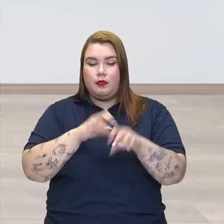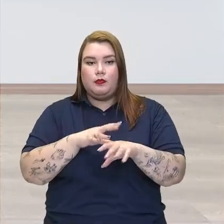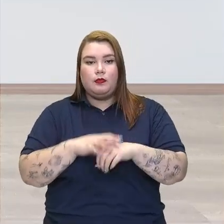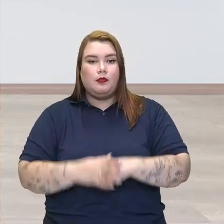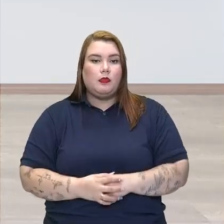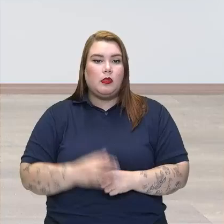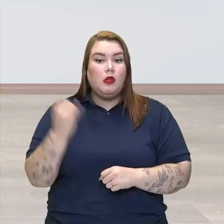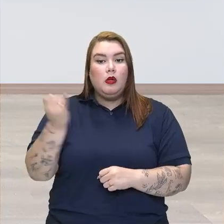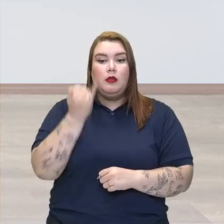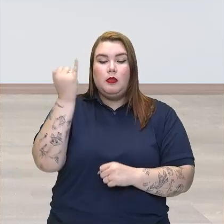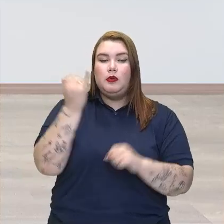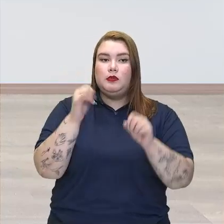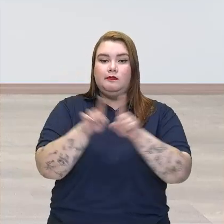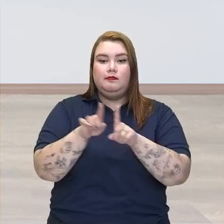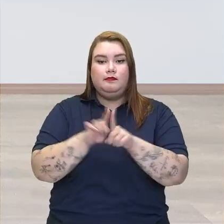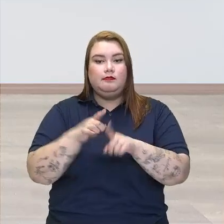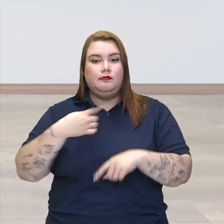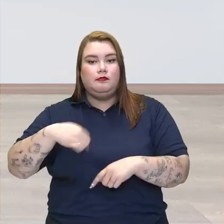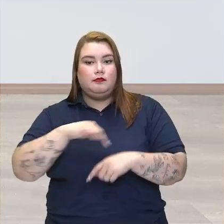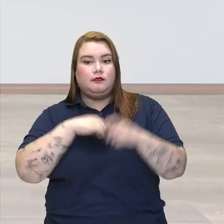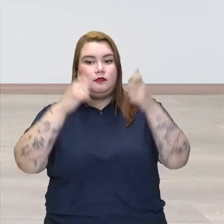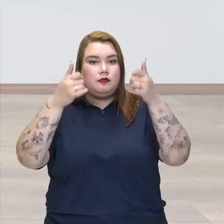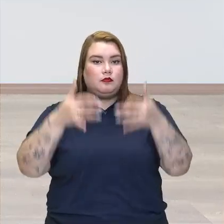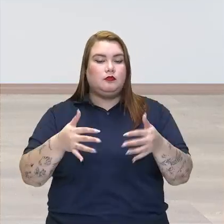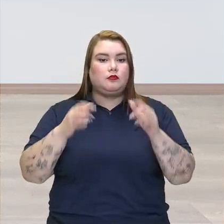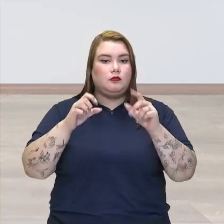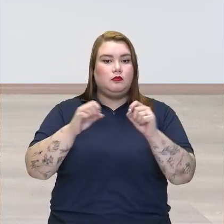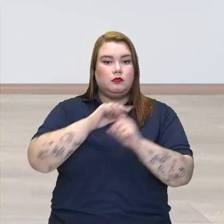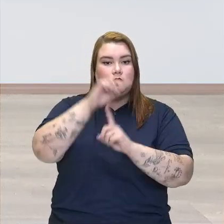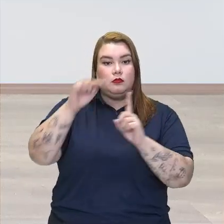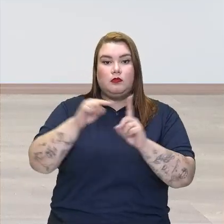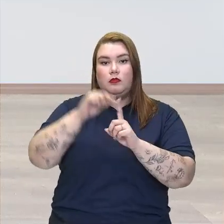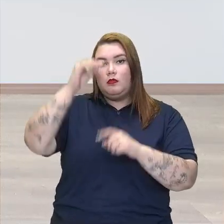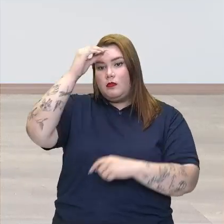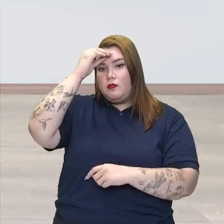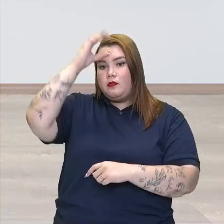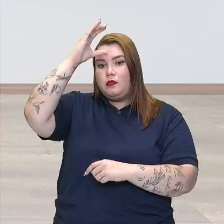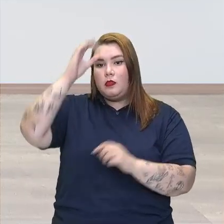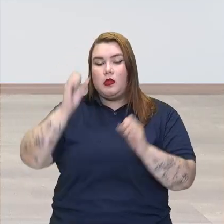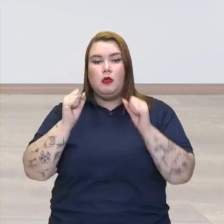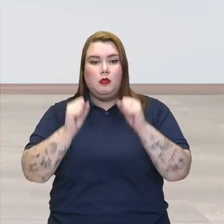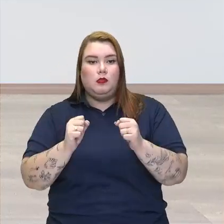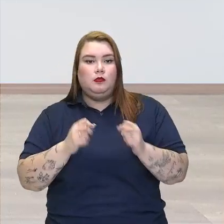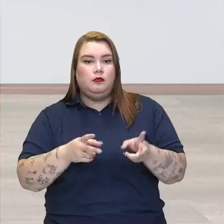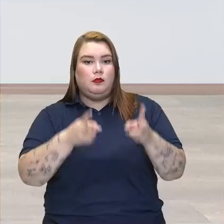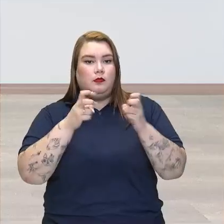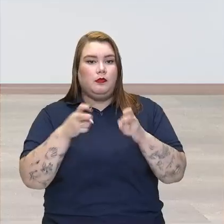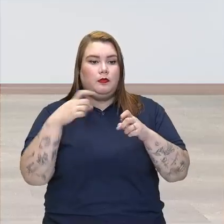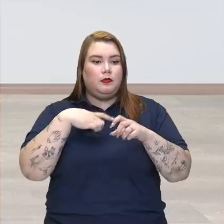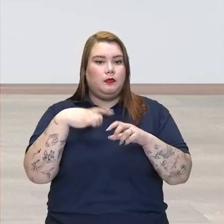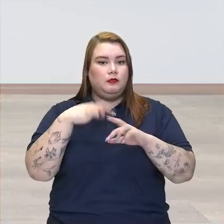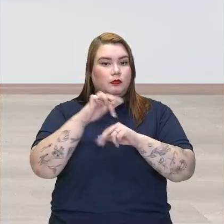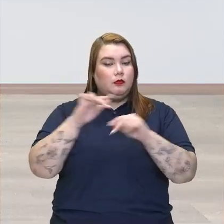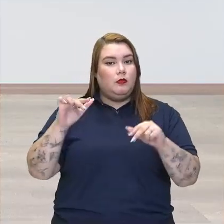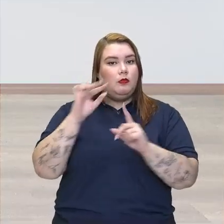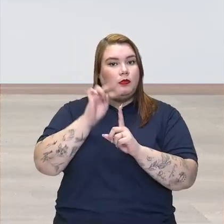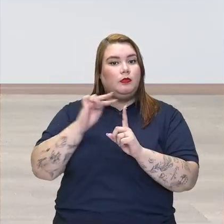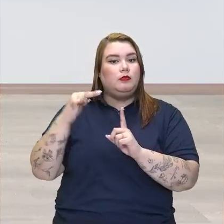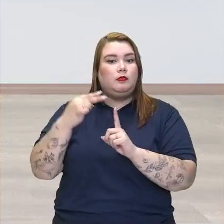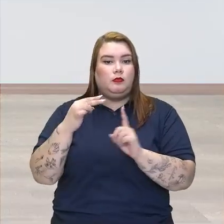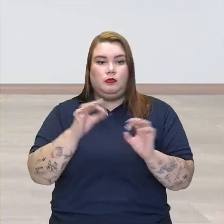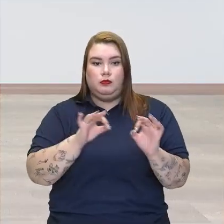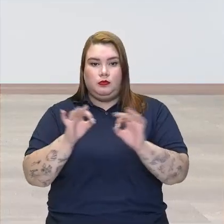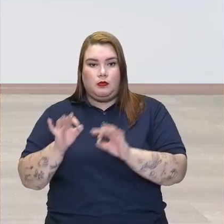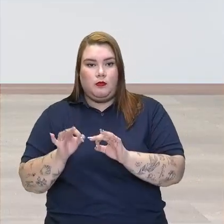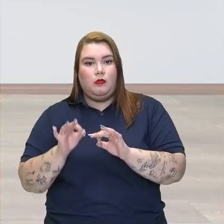também, né, professora Ellen, a gente ressaltar que os objetos de conhecimento, eles podem ser olhados por diversas perspectivas, né,